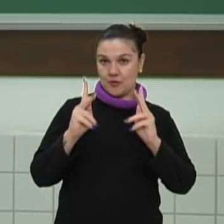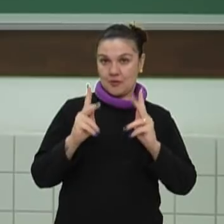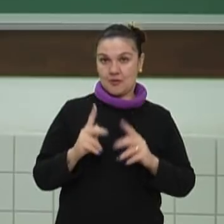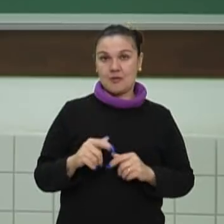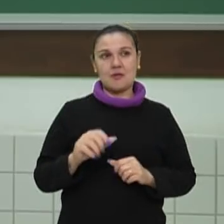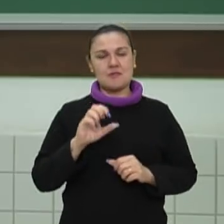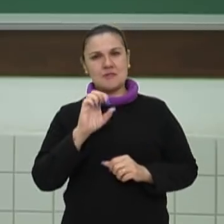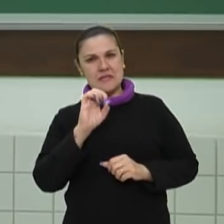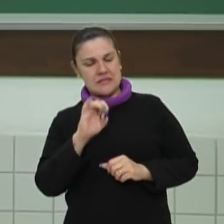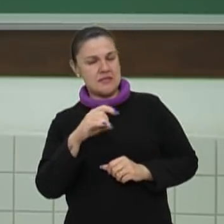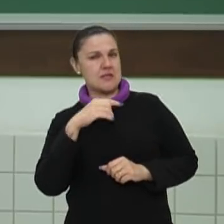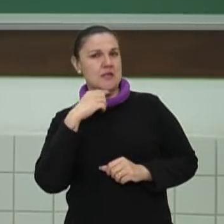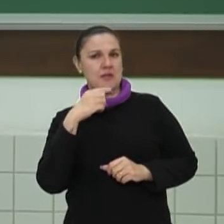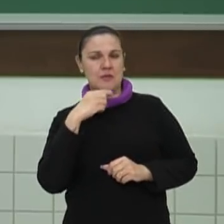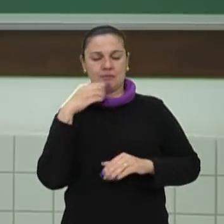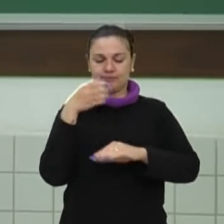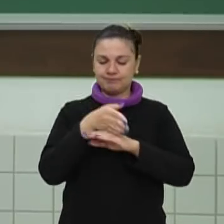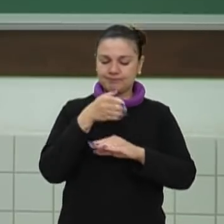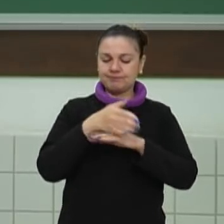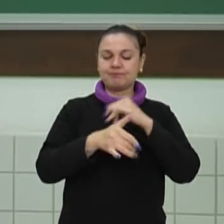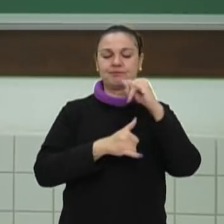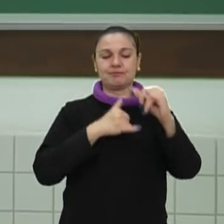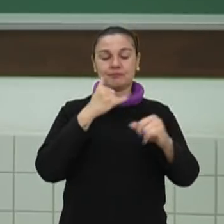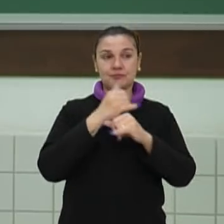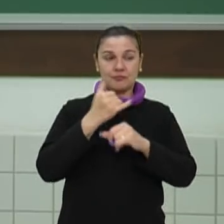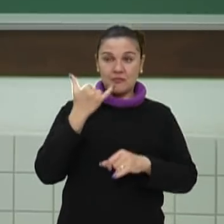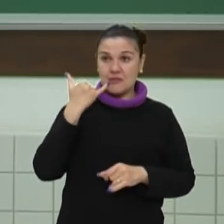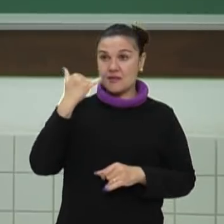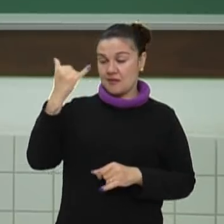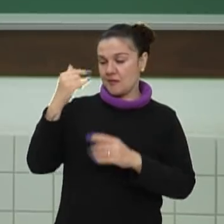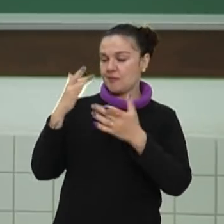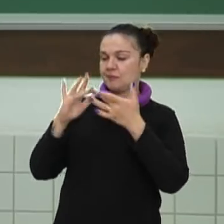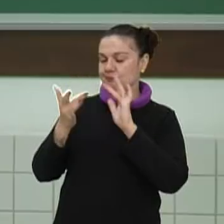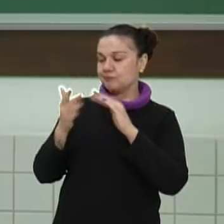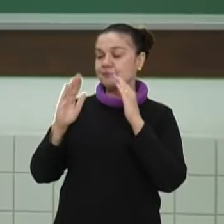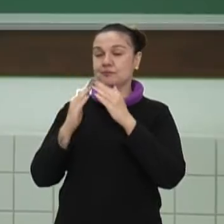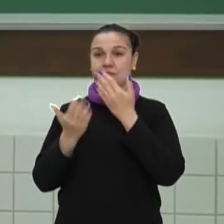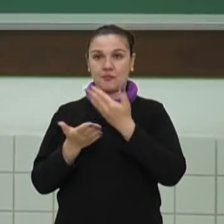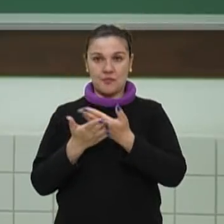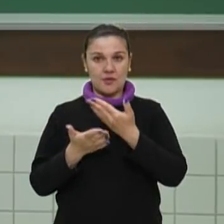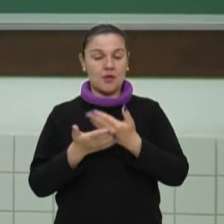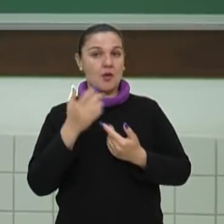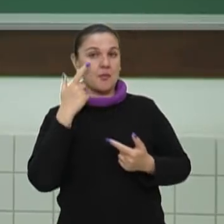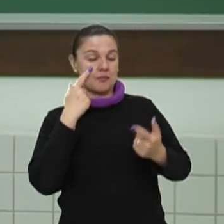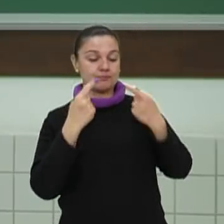E se não tem acesso ao Classroom, ligue para a escola, entre em contato com a escola